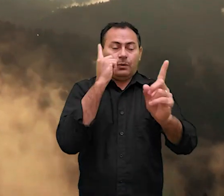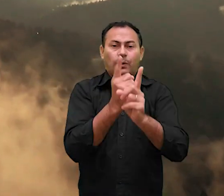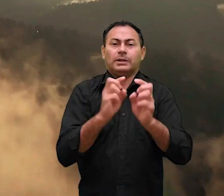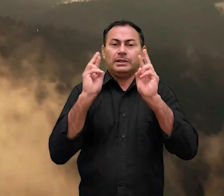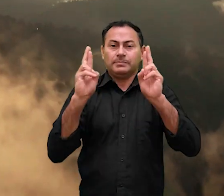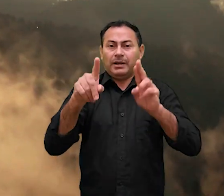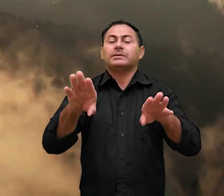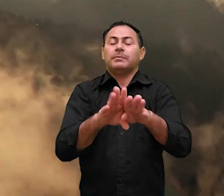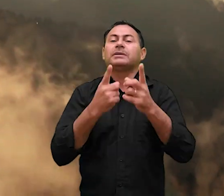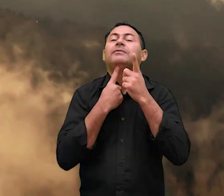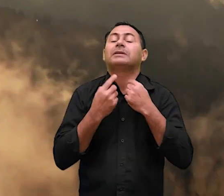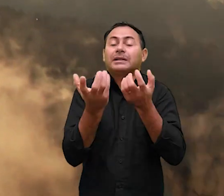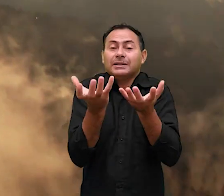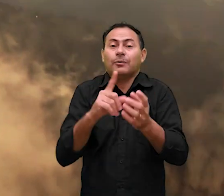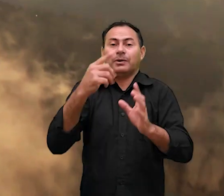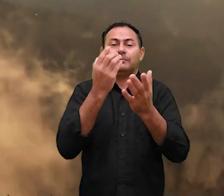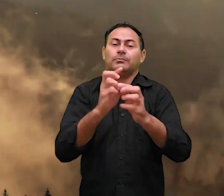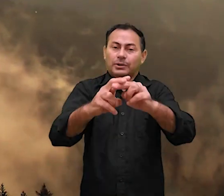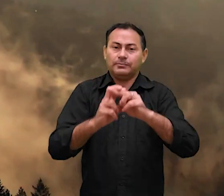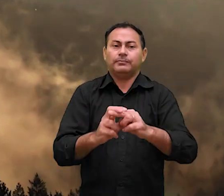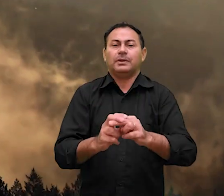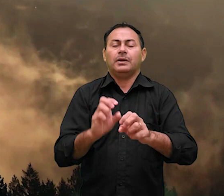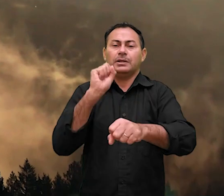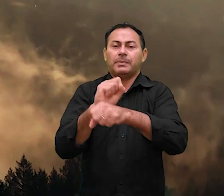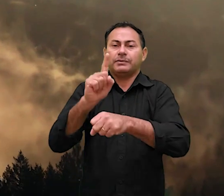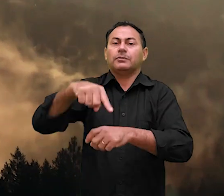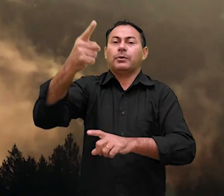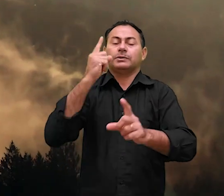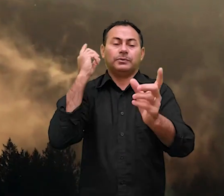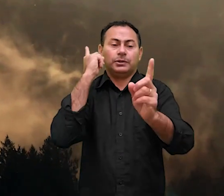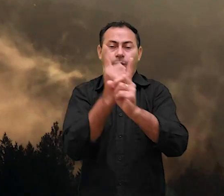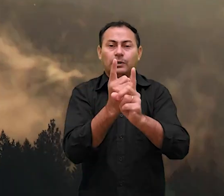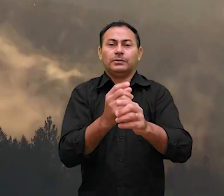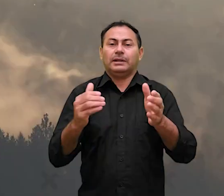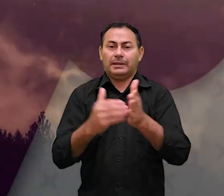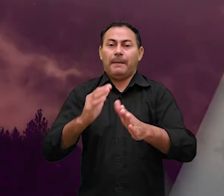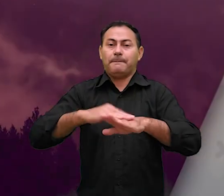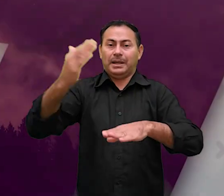encontro e espero que você também esteja. Portanto, lhe espero. Até lá.